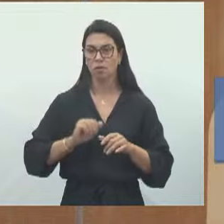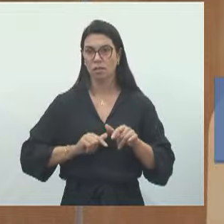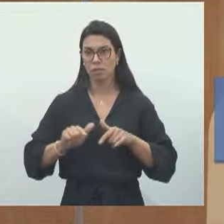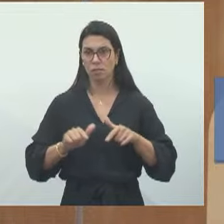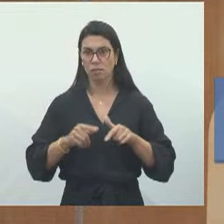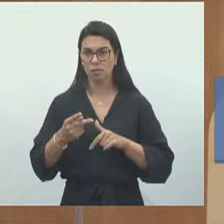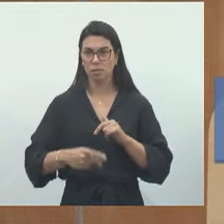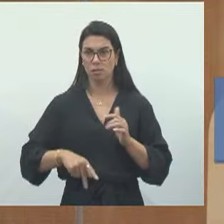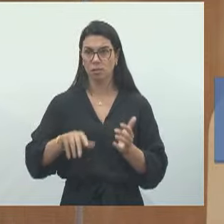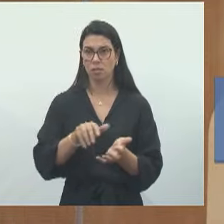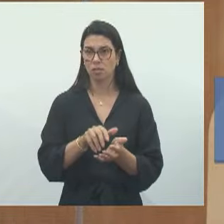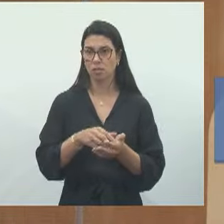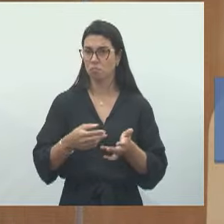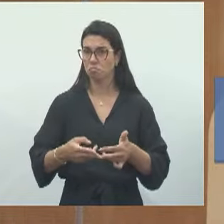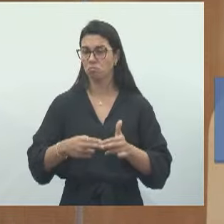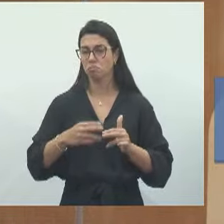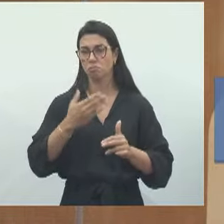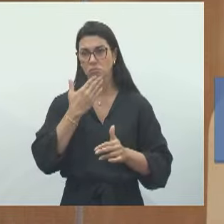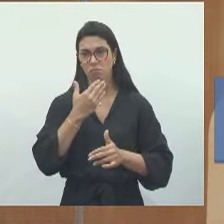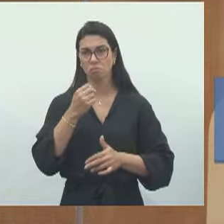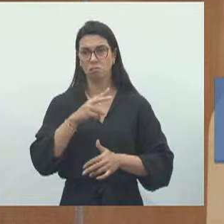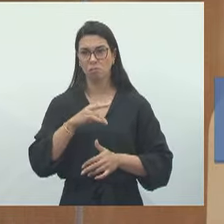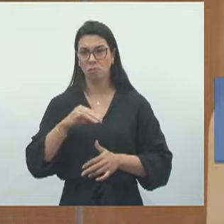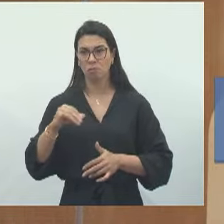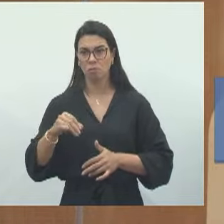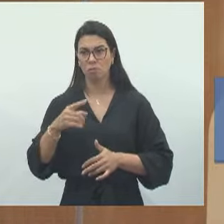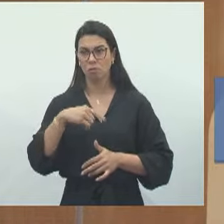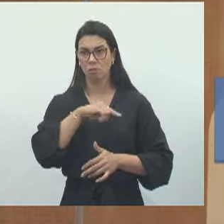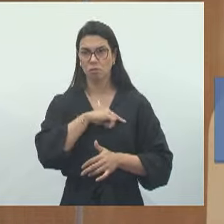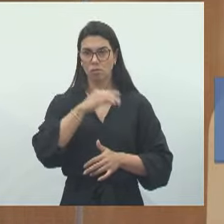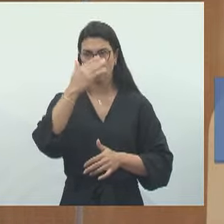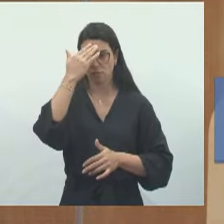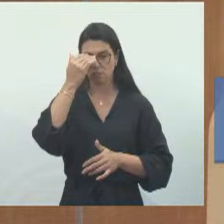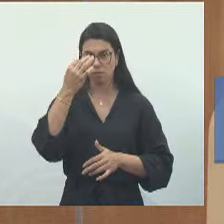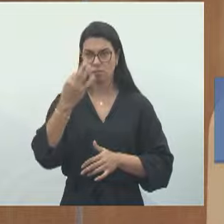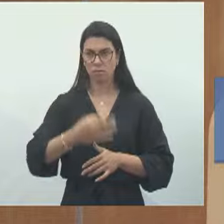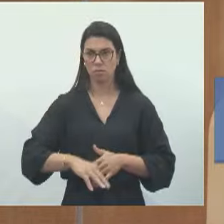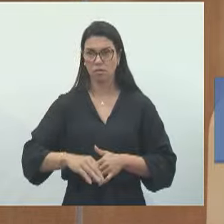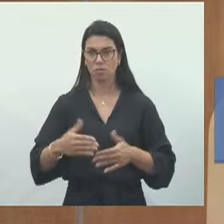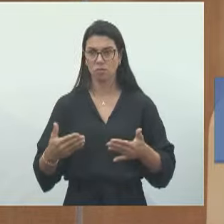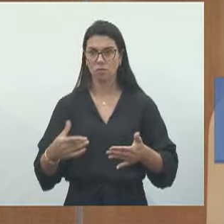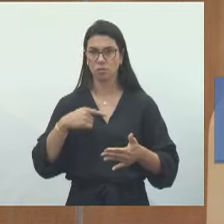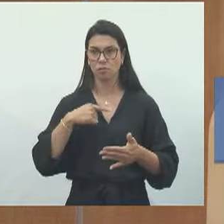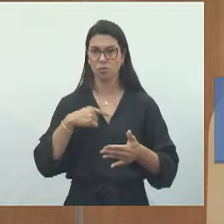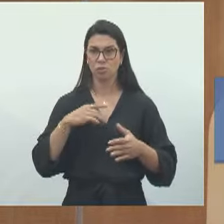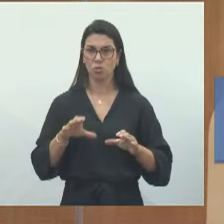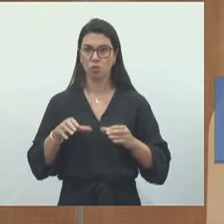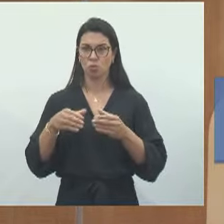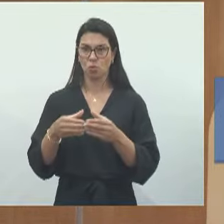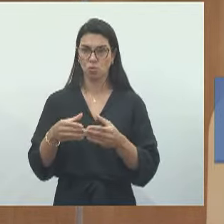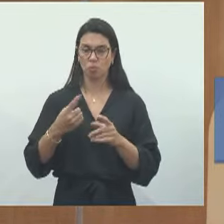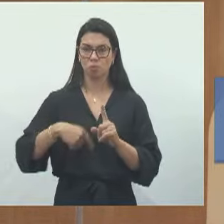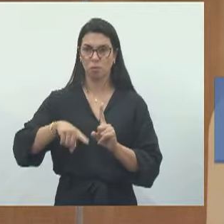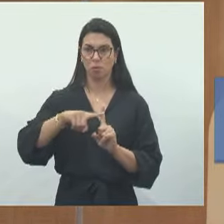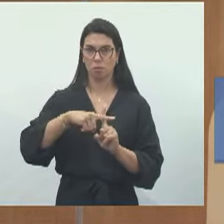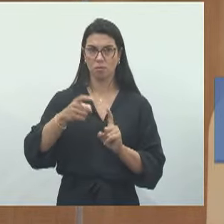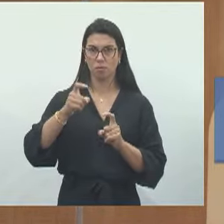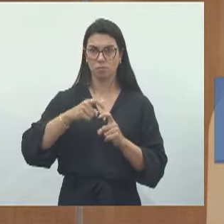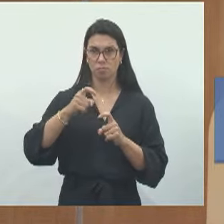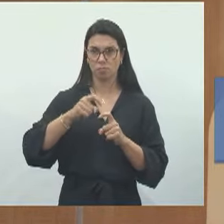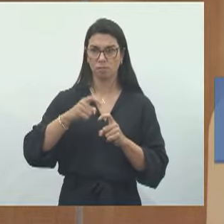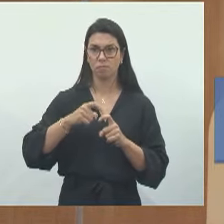isso vai melhorando, porque a gente sabe da importância que é, né, eu tenho certeza, quando tinha os médicos, que eram os mais médicos aqui, que eram cubanos, né,